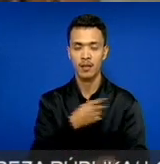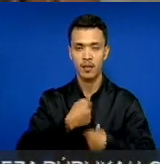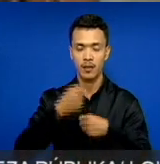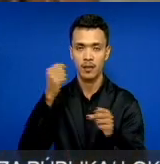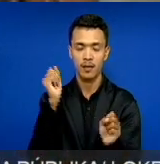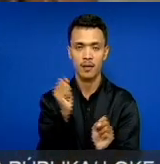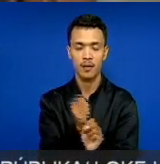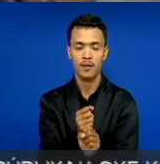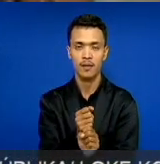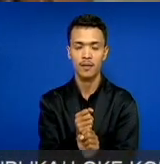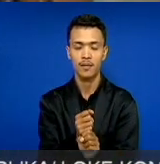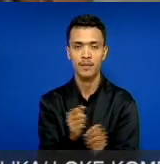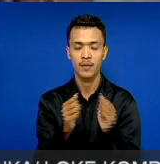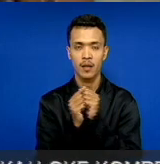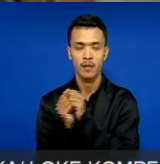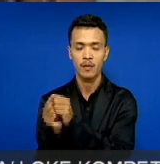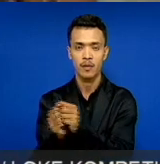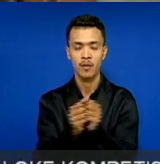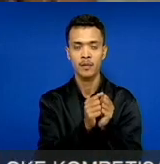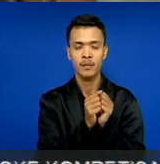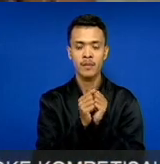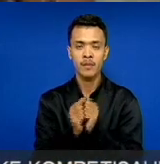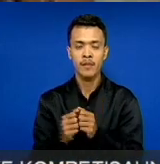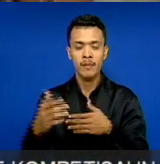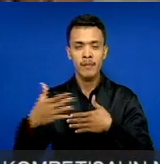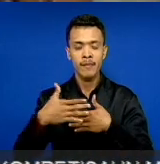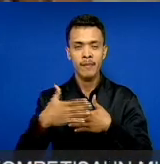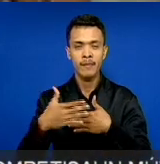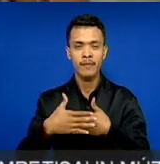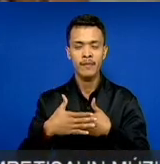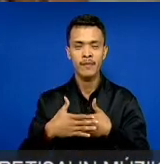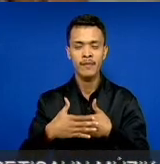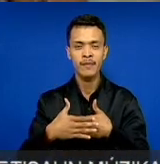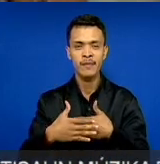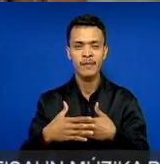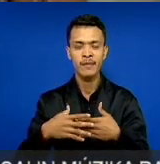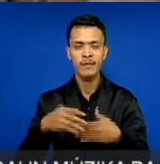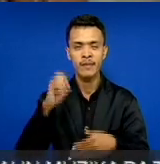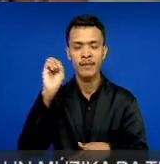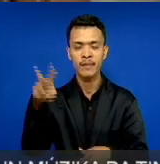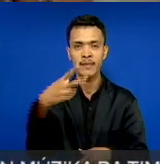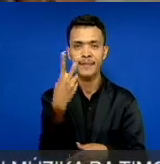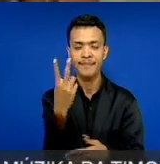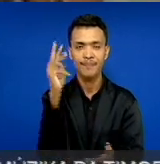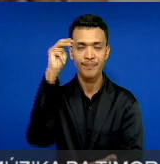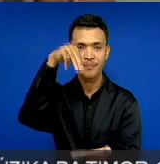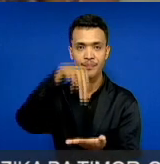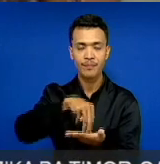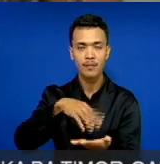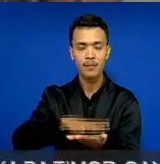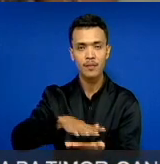produzit e quase basic 12 mil